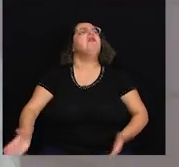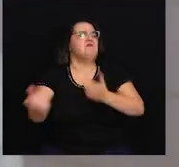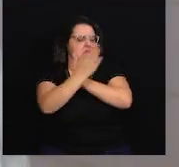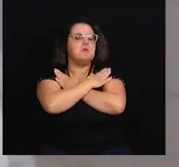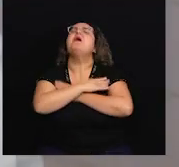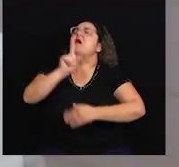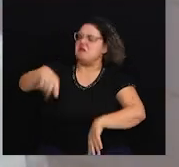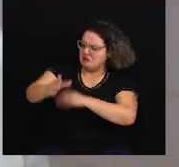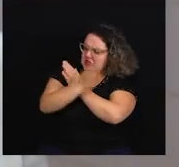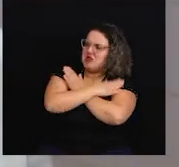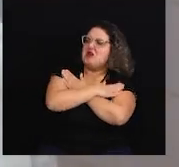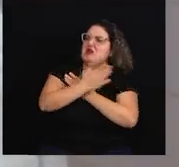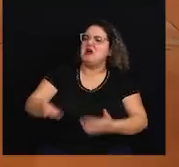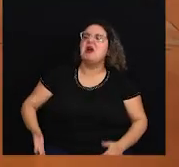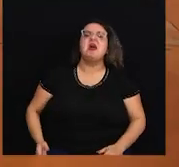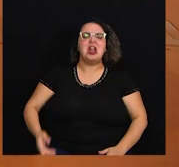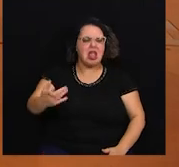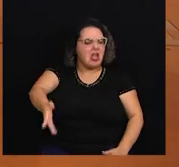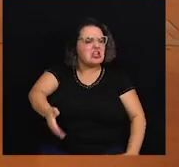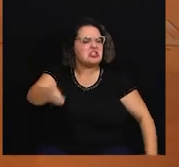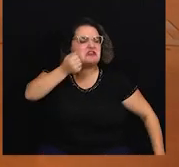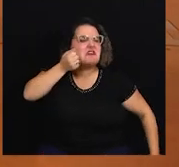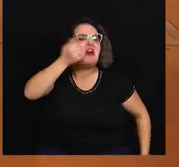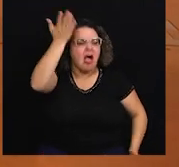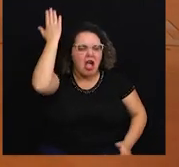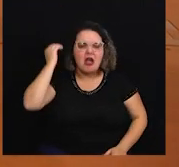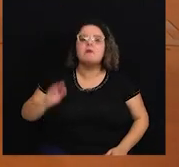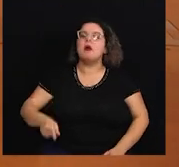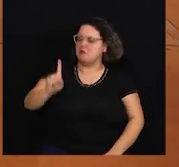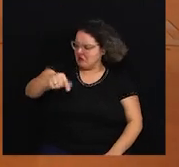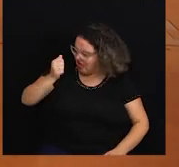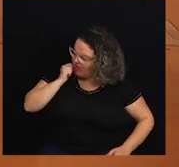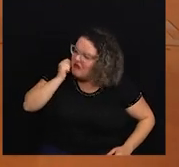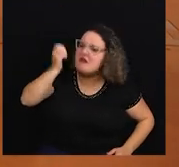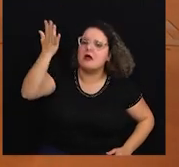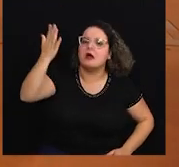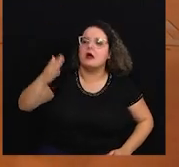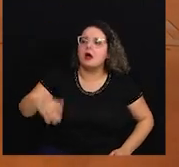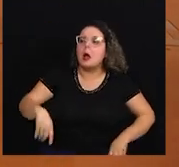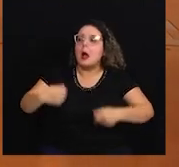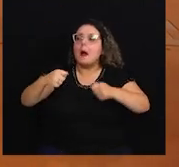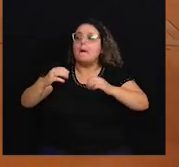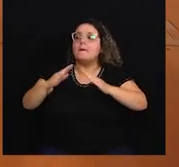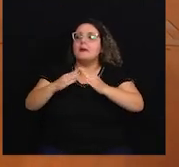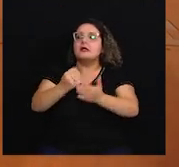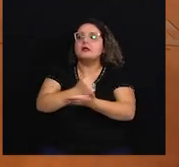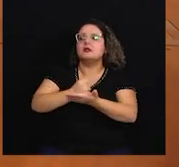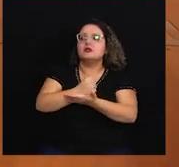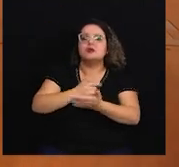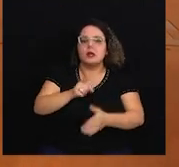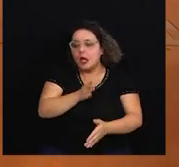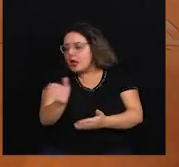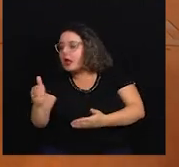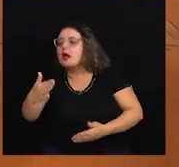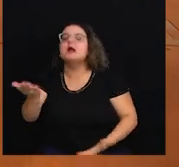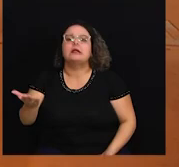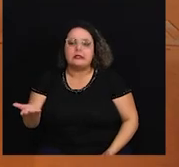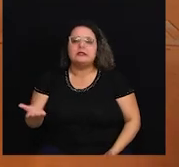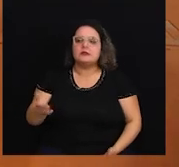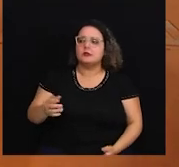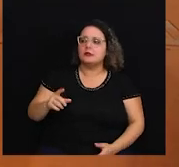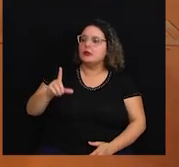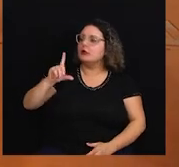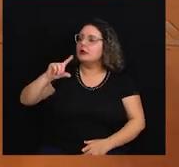vagabundo esse cara que fez canalha eu Cristiano meu tem muito parar na farmácia legal fazer é o segundo Encosta na farmácia mesmo